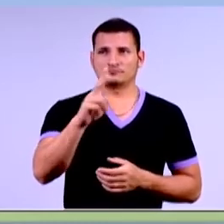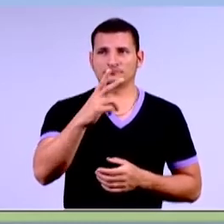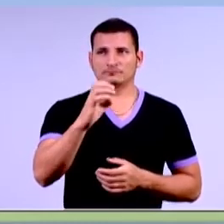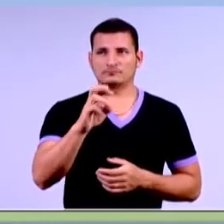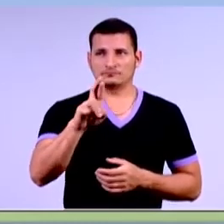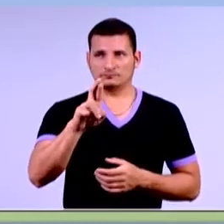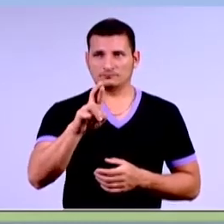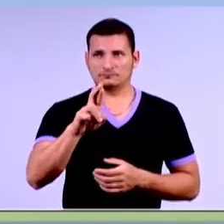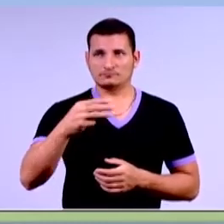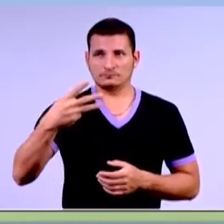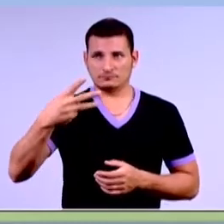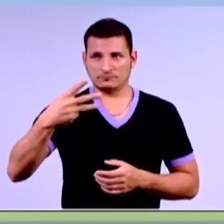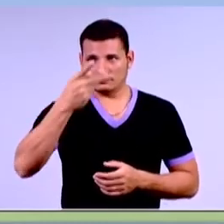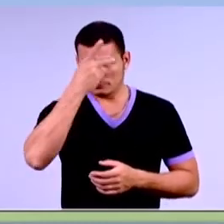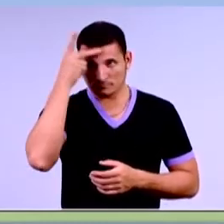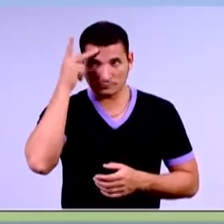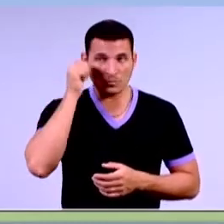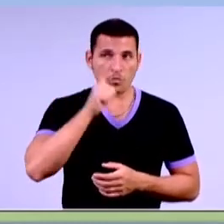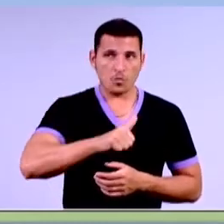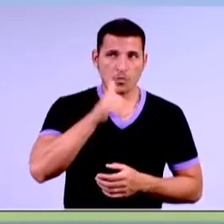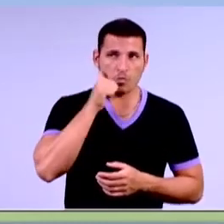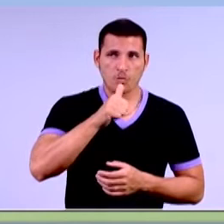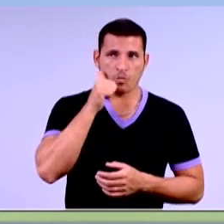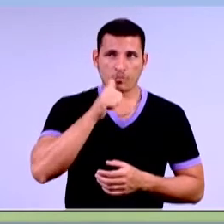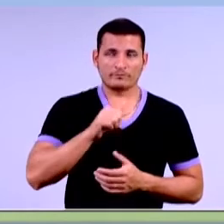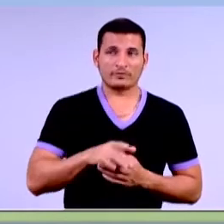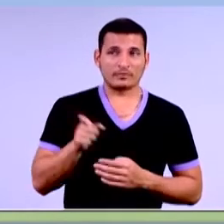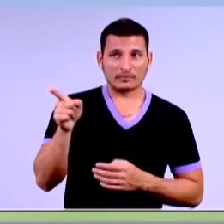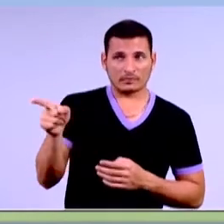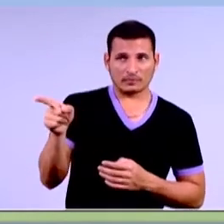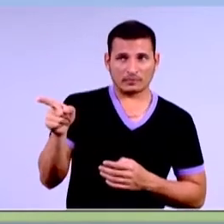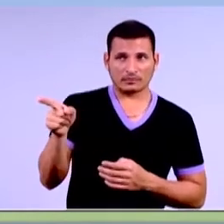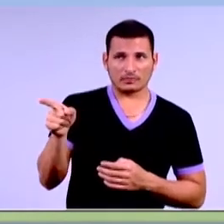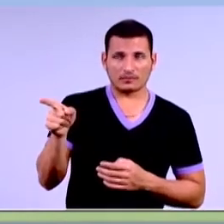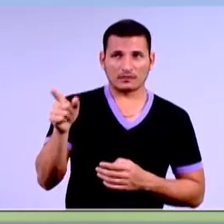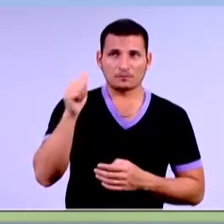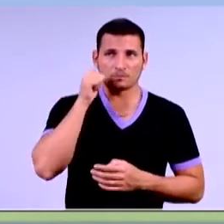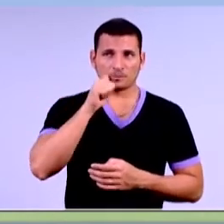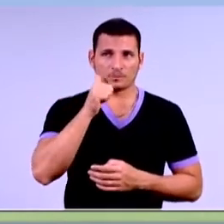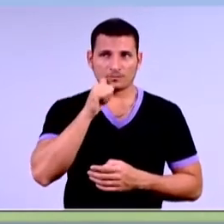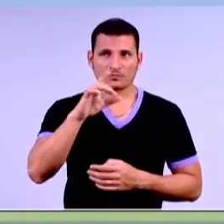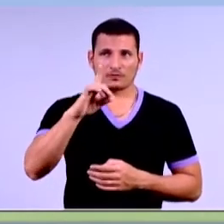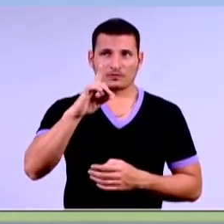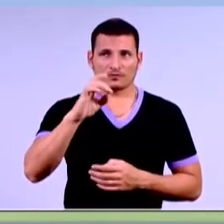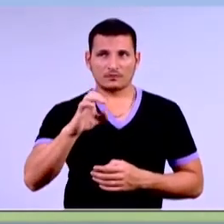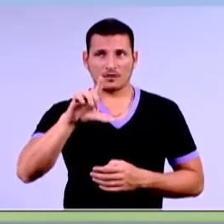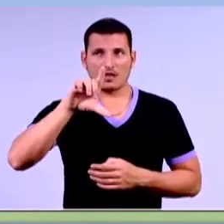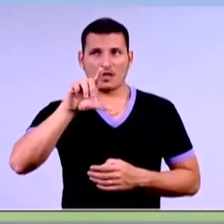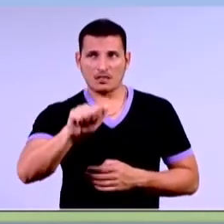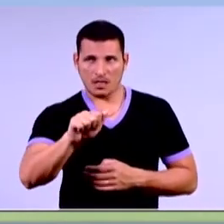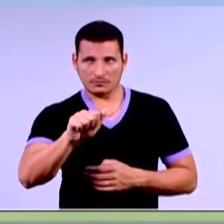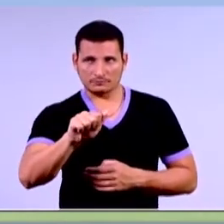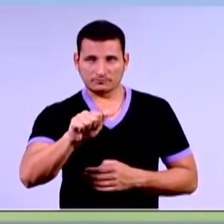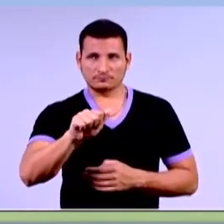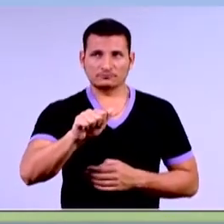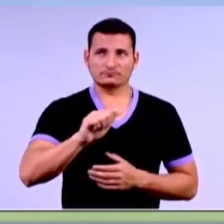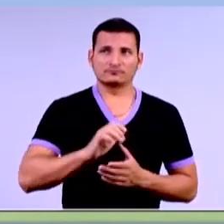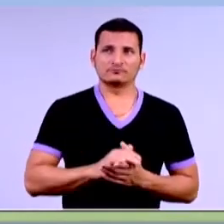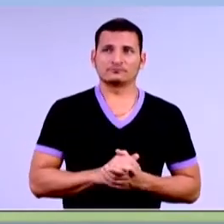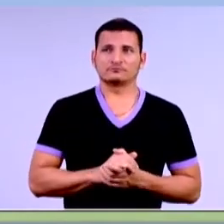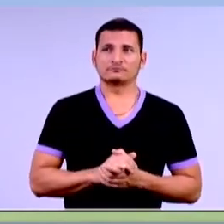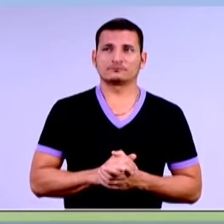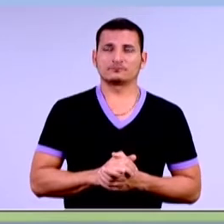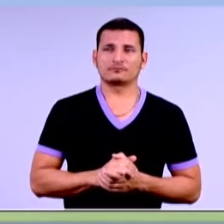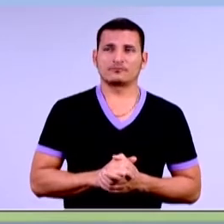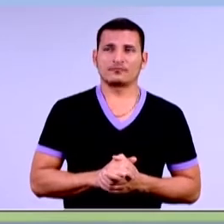terceira pessoa no feminino dela que está relacionado a ela ela dela ela